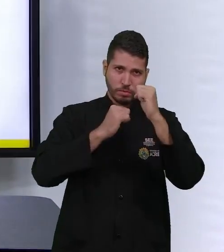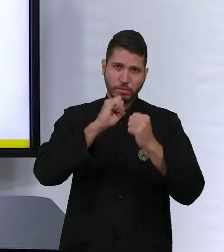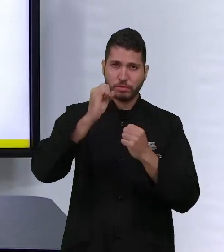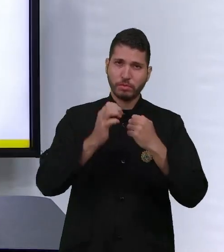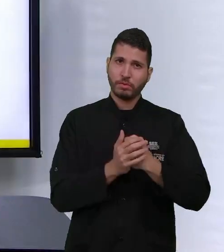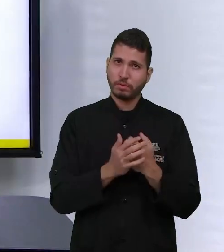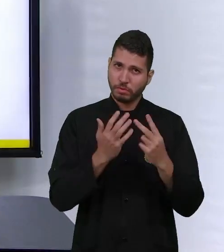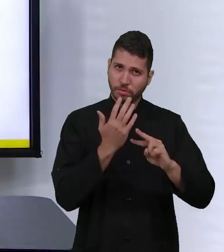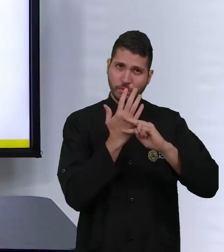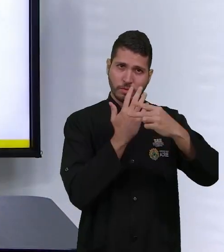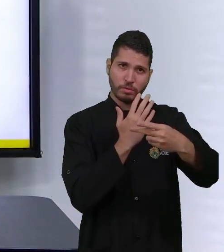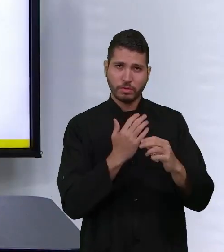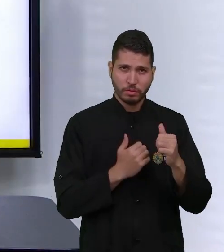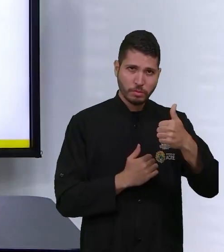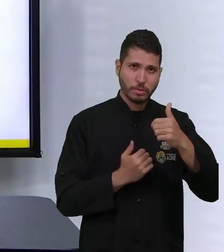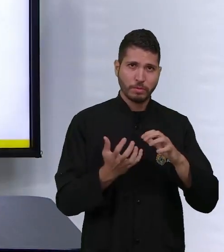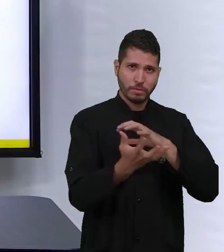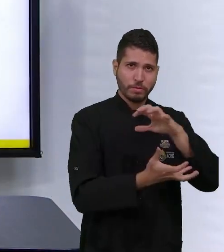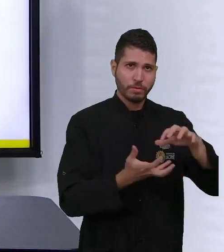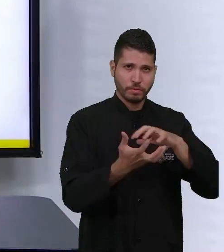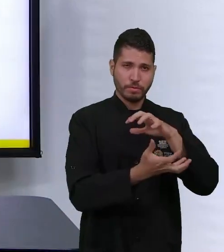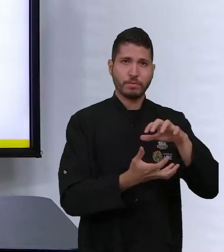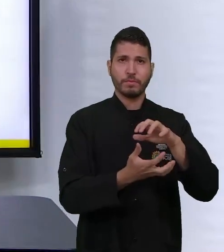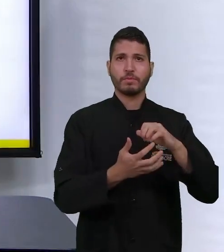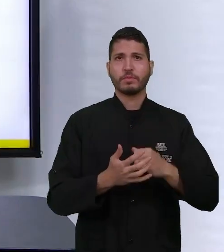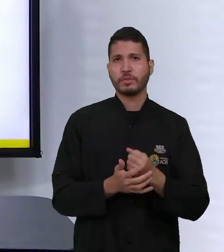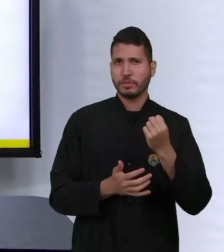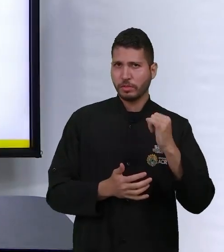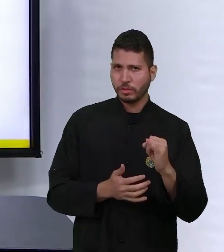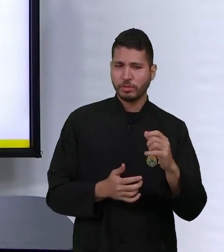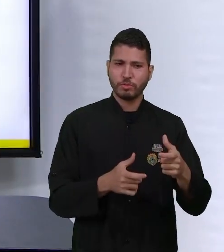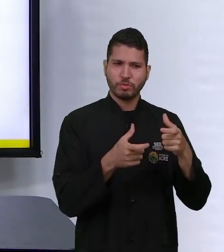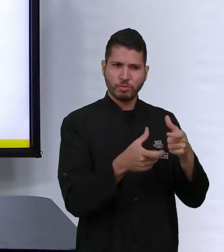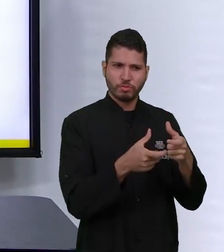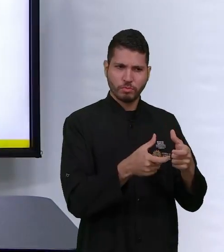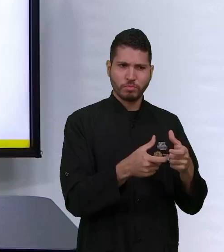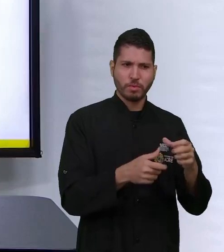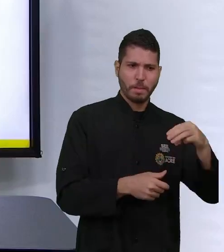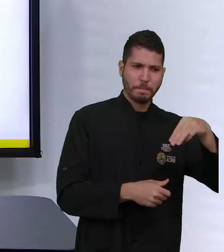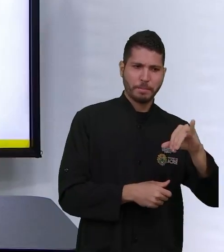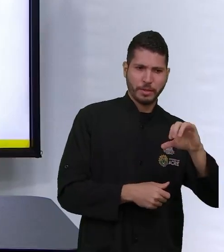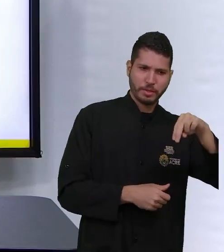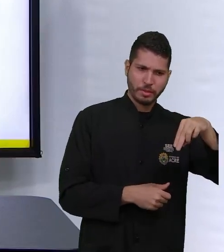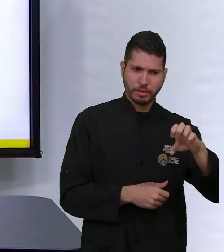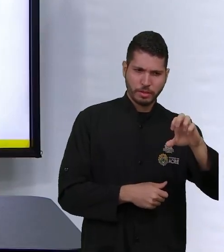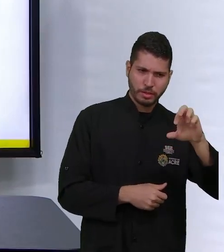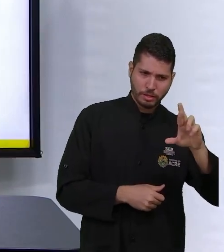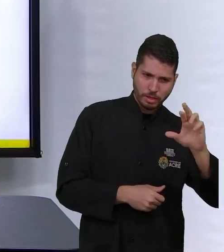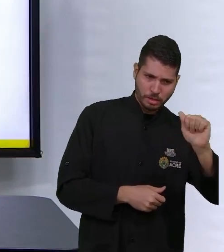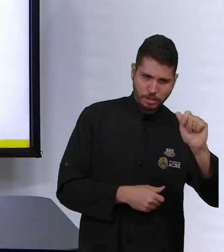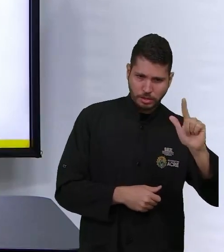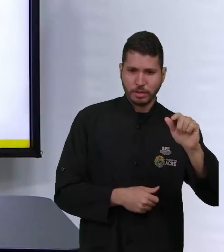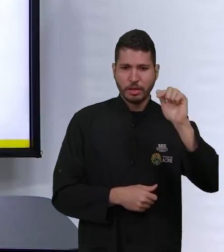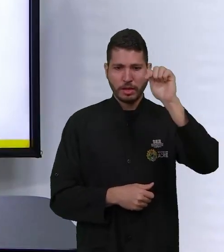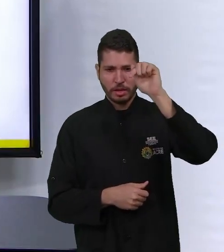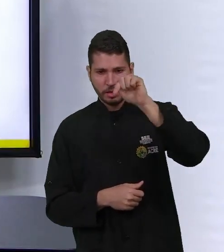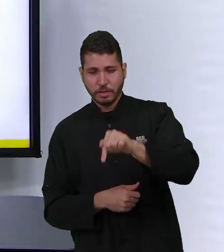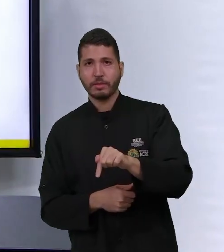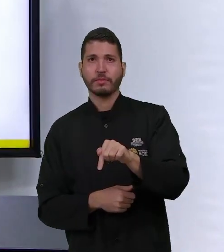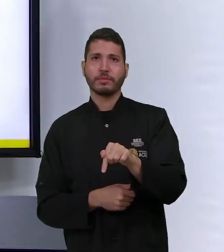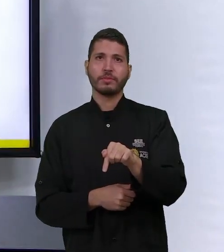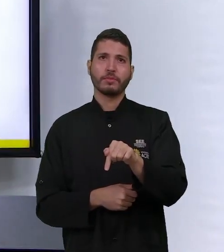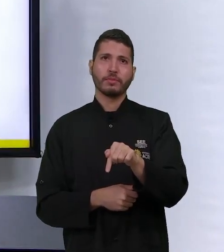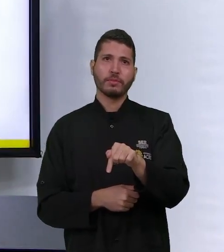consequência da primeira. Se eu tinha o carvão mineral como fonte de energia na primeira, aqui na segunda vai